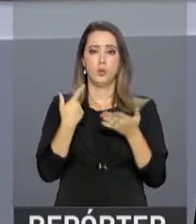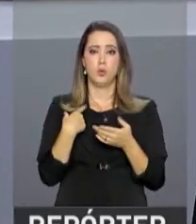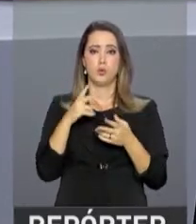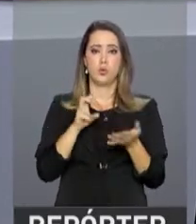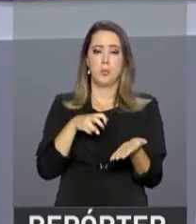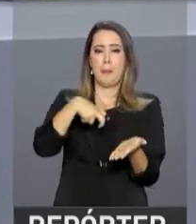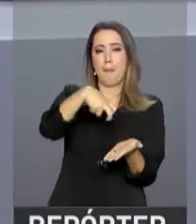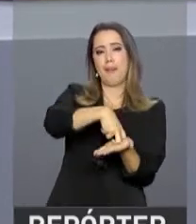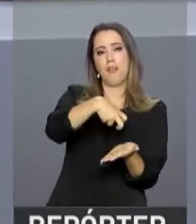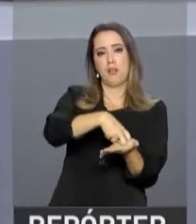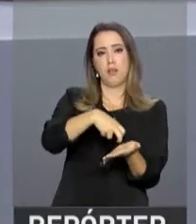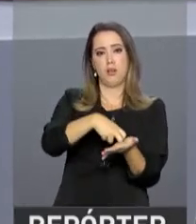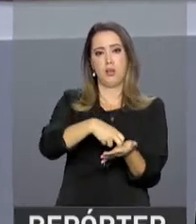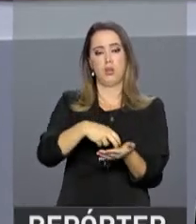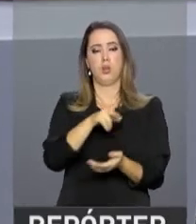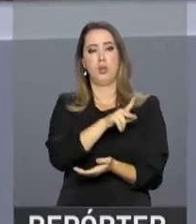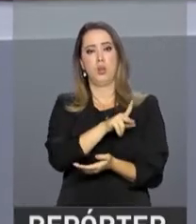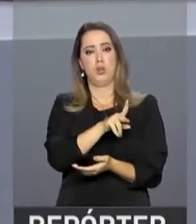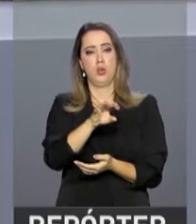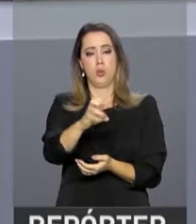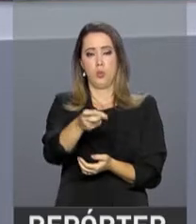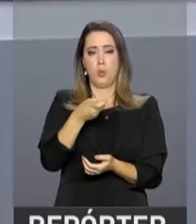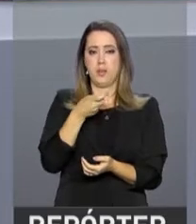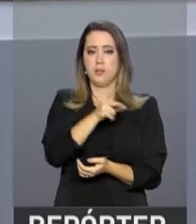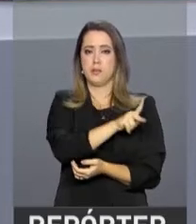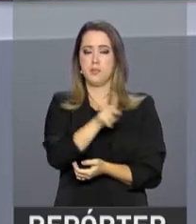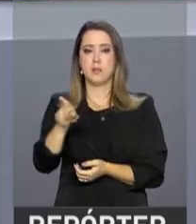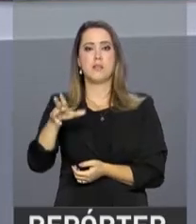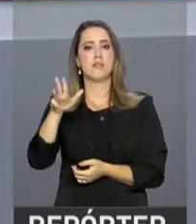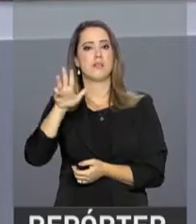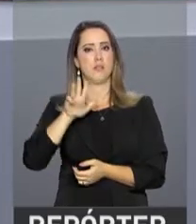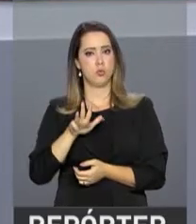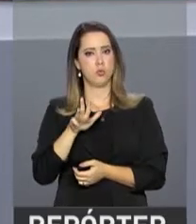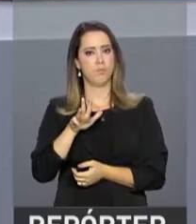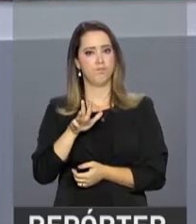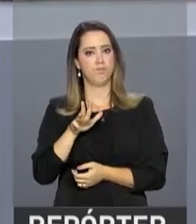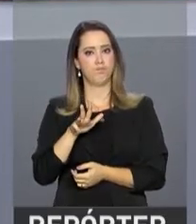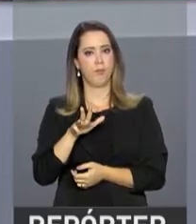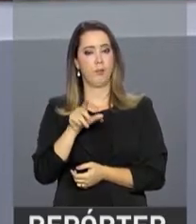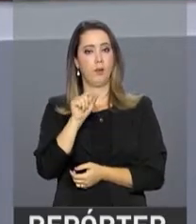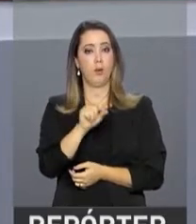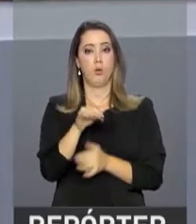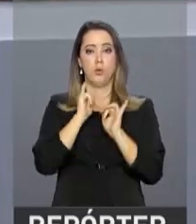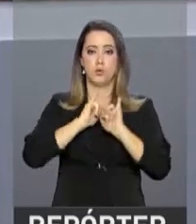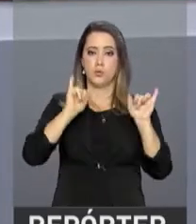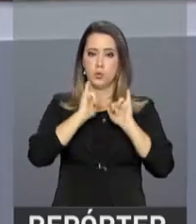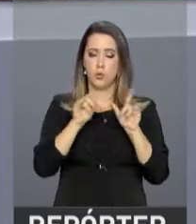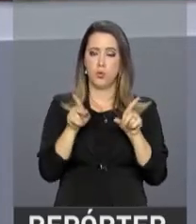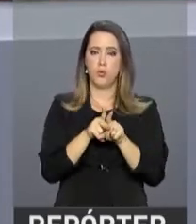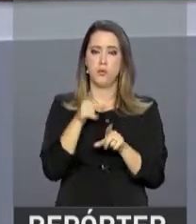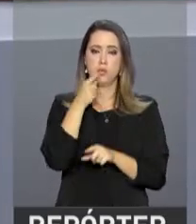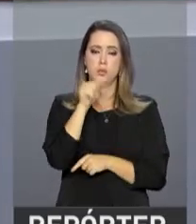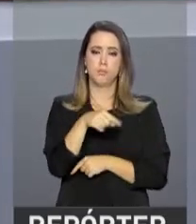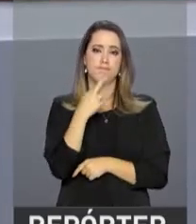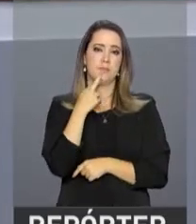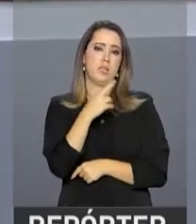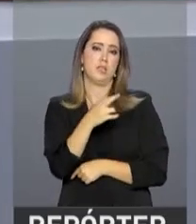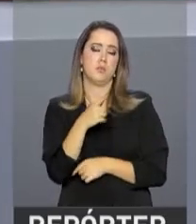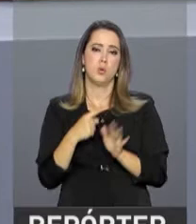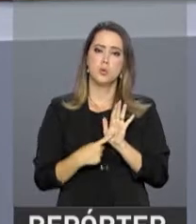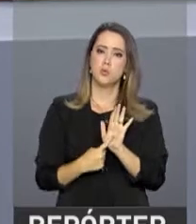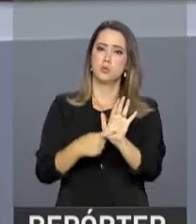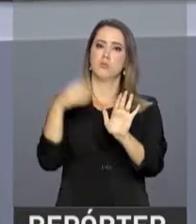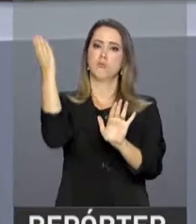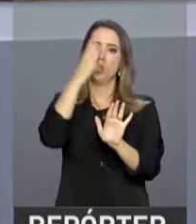lula pelo tribunal regional federal da 4ª região de acordo com nota divulgada à imprensa o resultado deixa claro que o